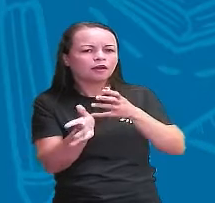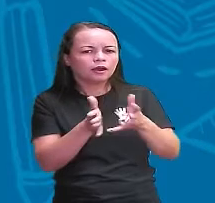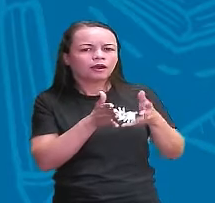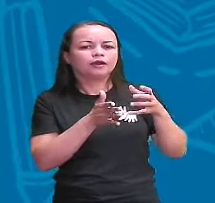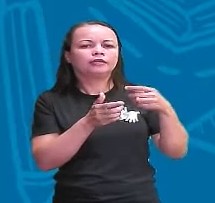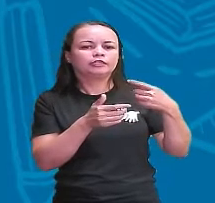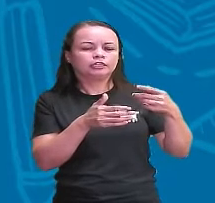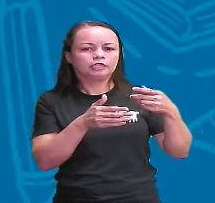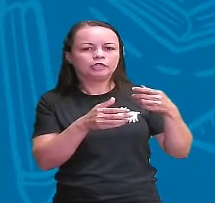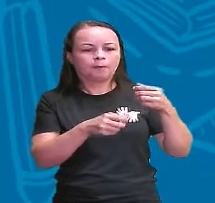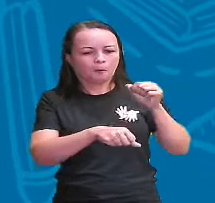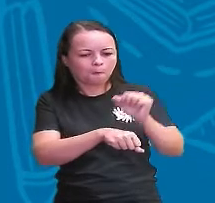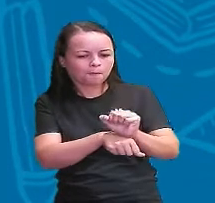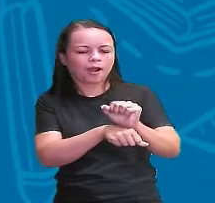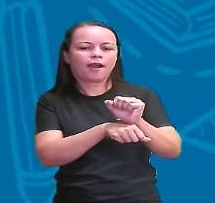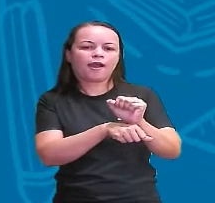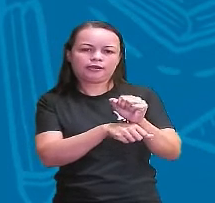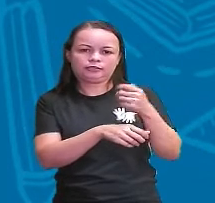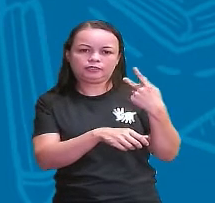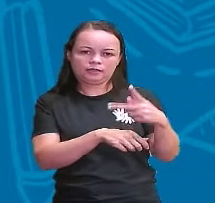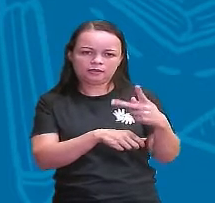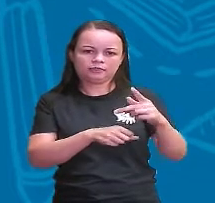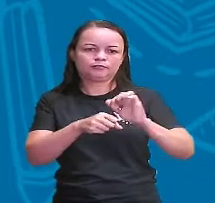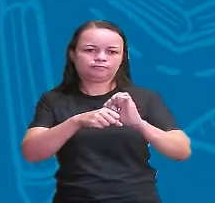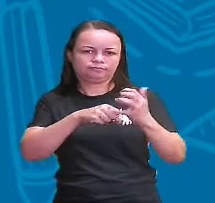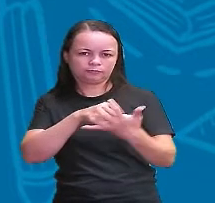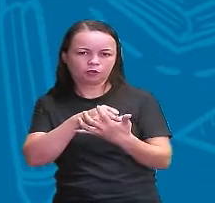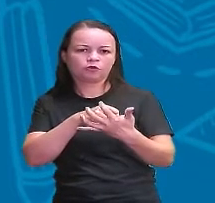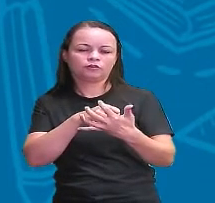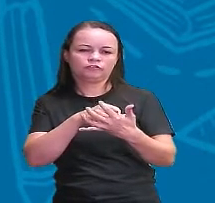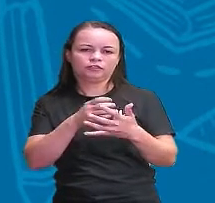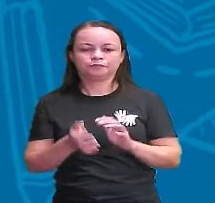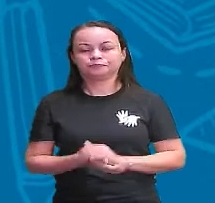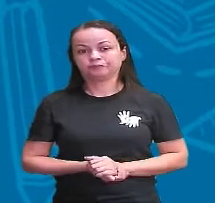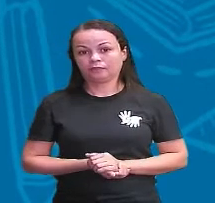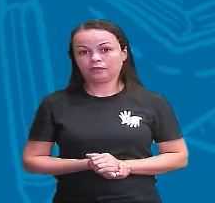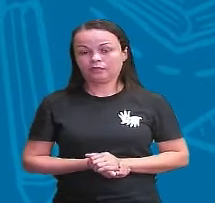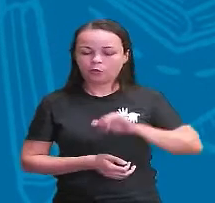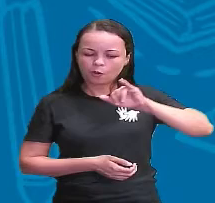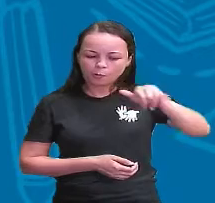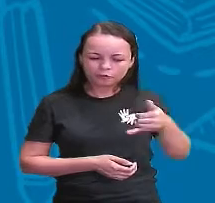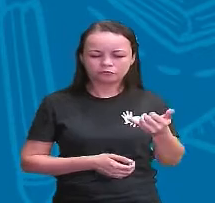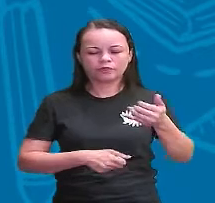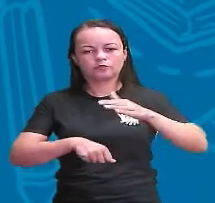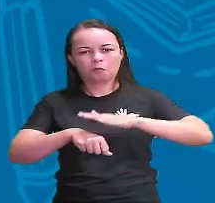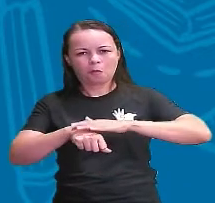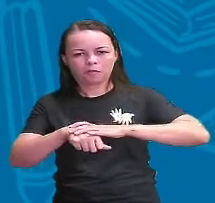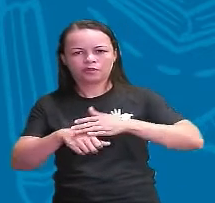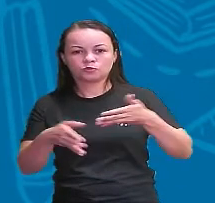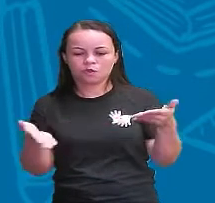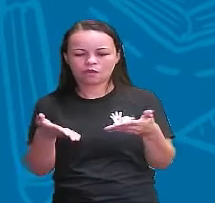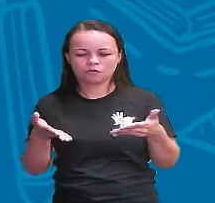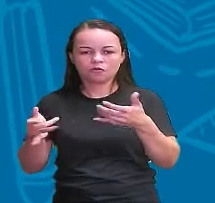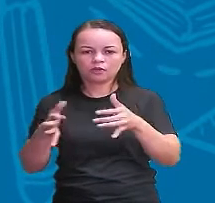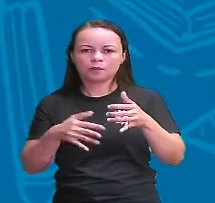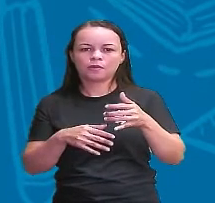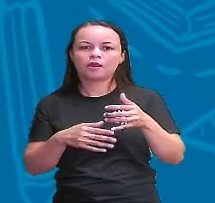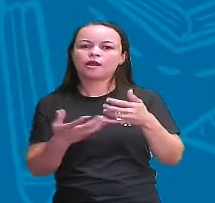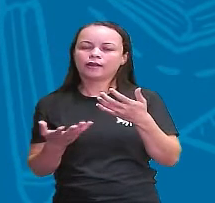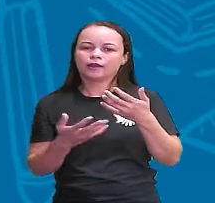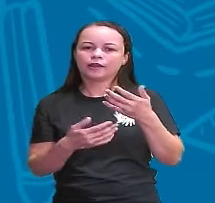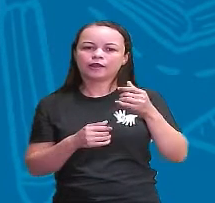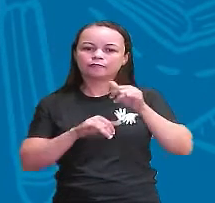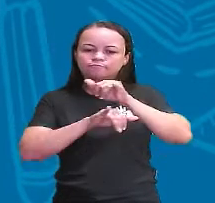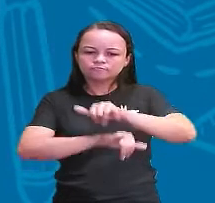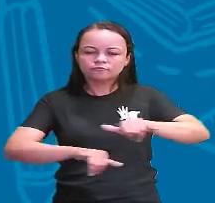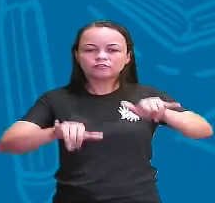combate esse coronavírus, tá certo? Eu aproveito até esse momento aqui para reforçar a importância,